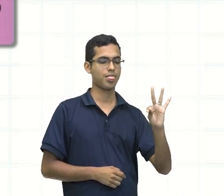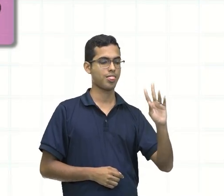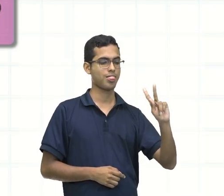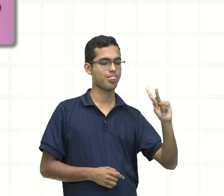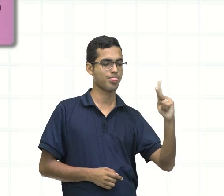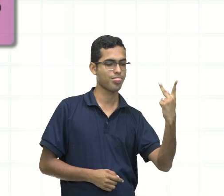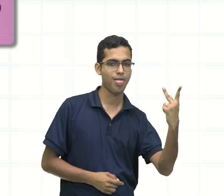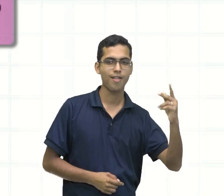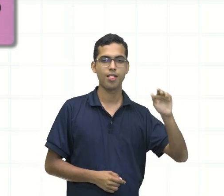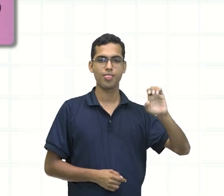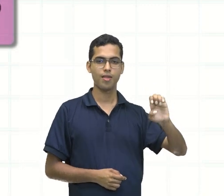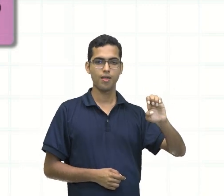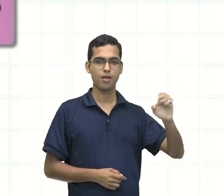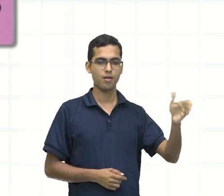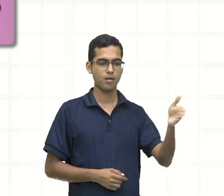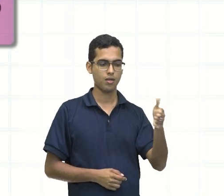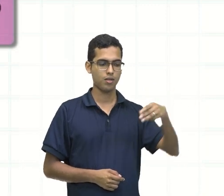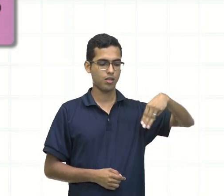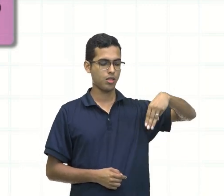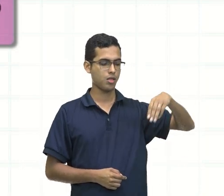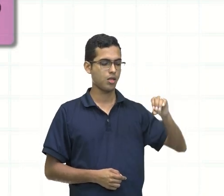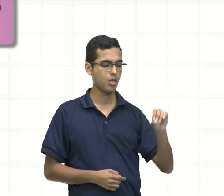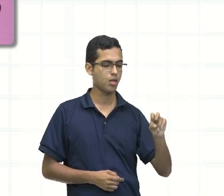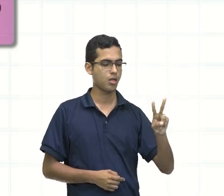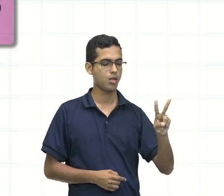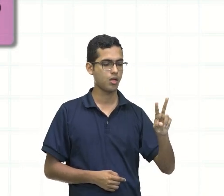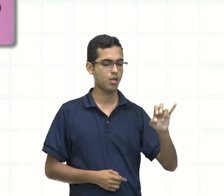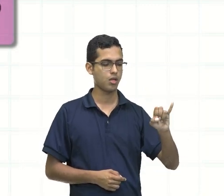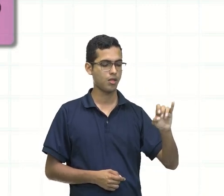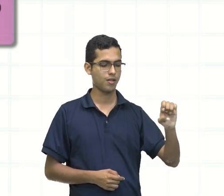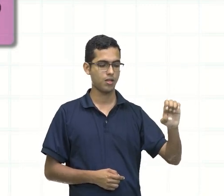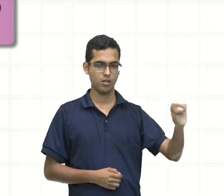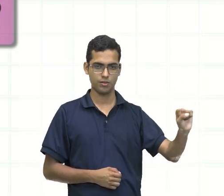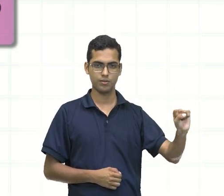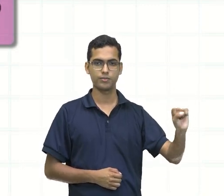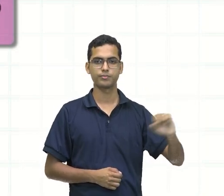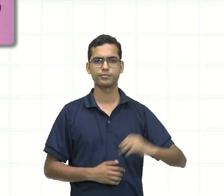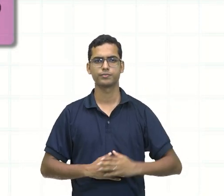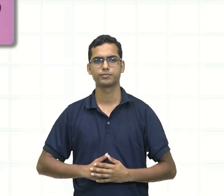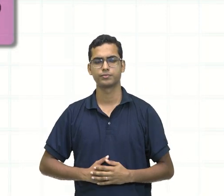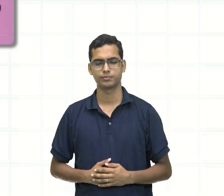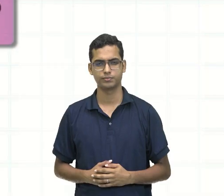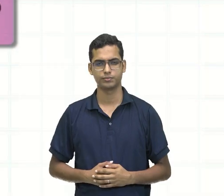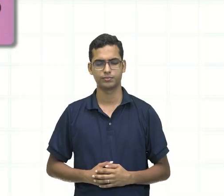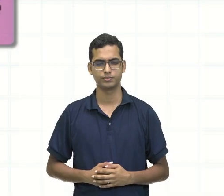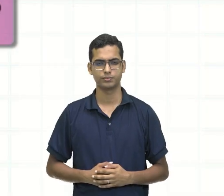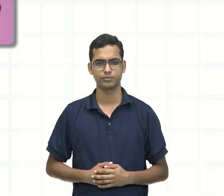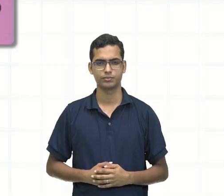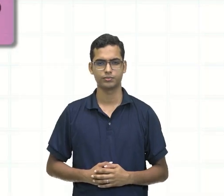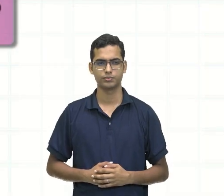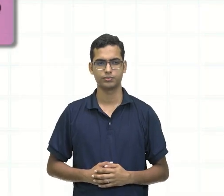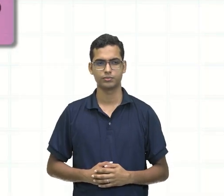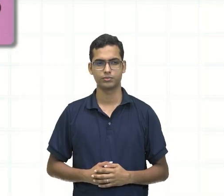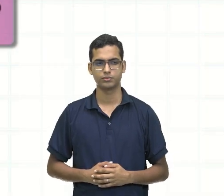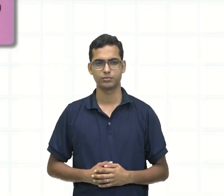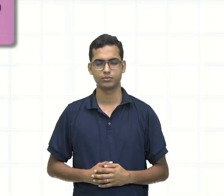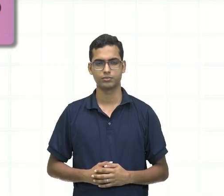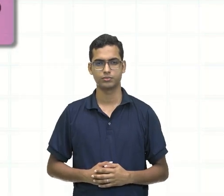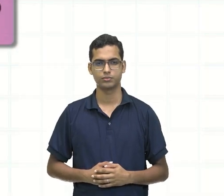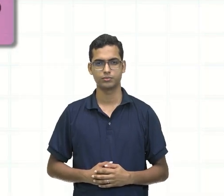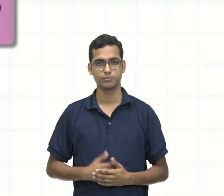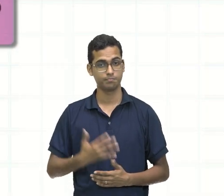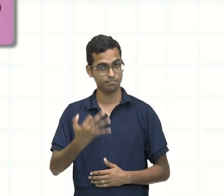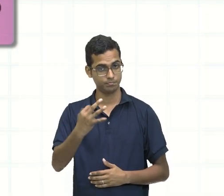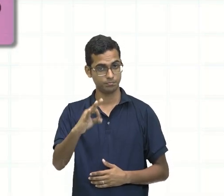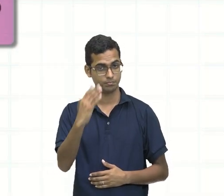chamam o cinema de the movies. The movies. The movies. Certo?